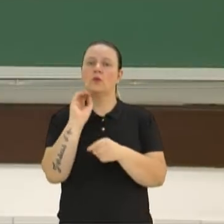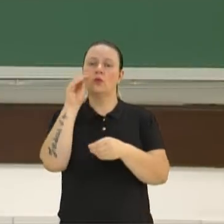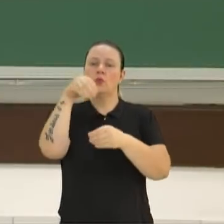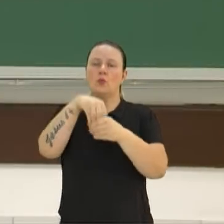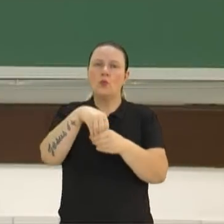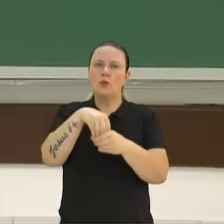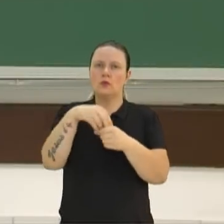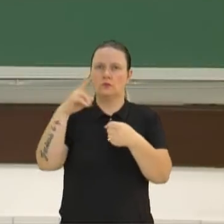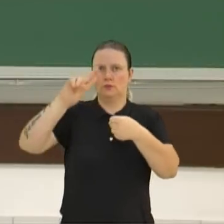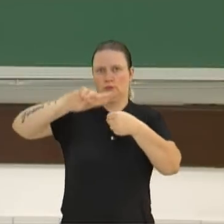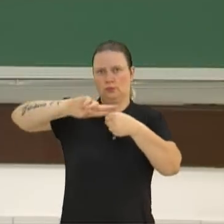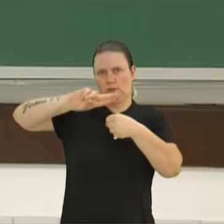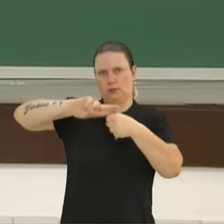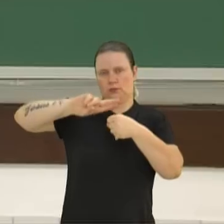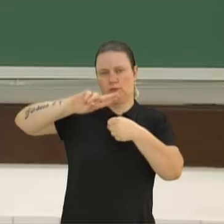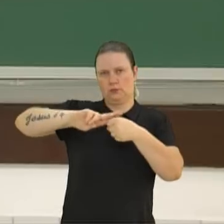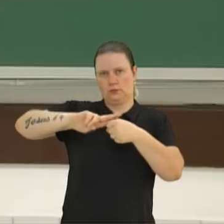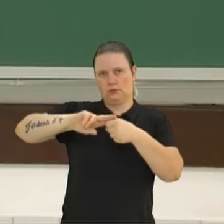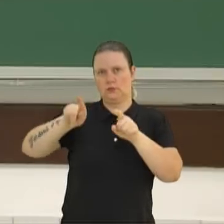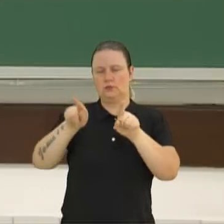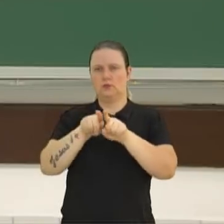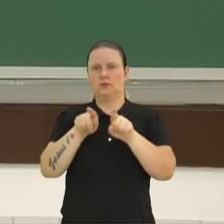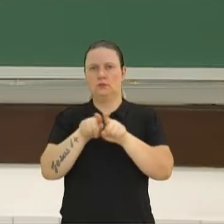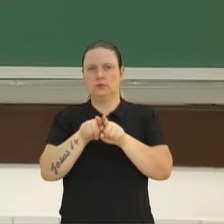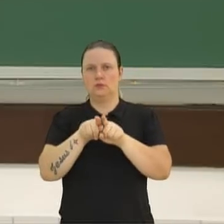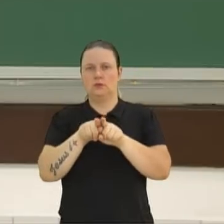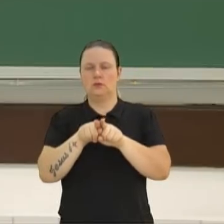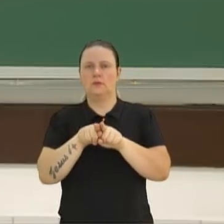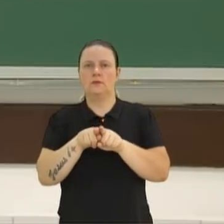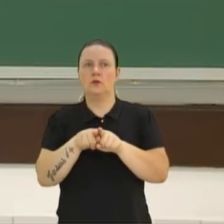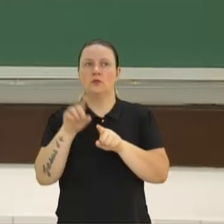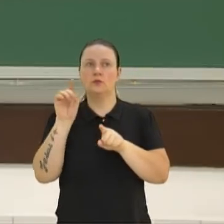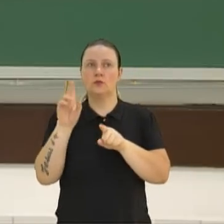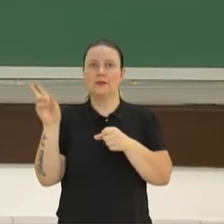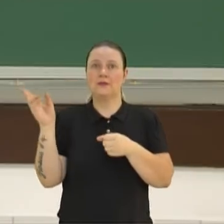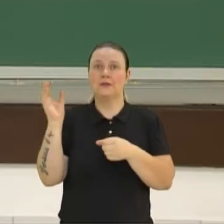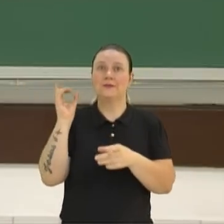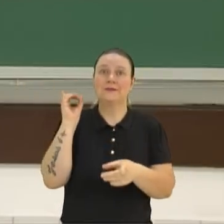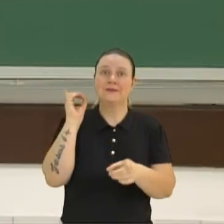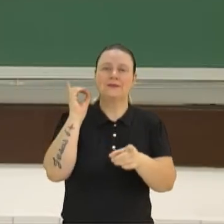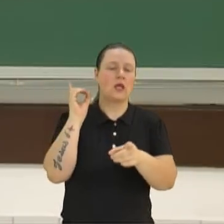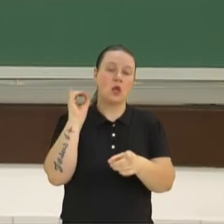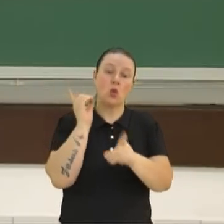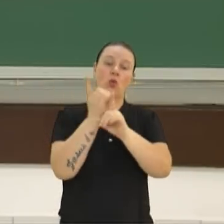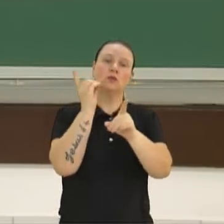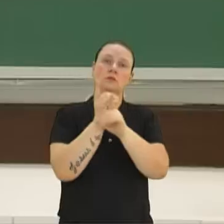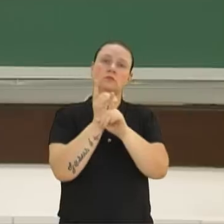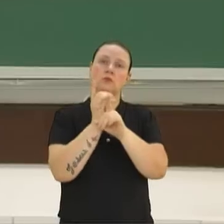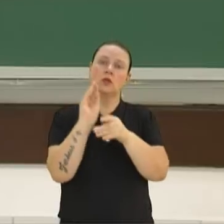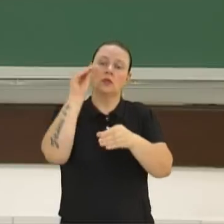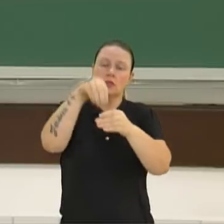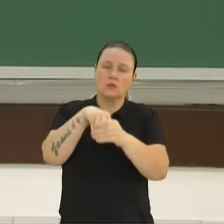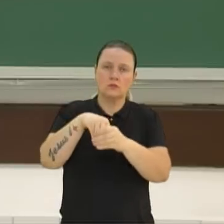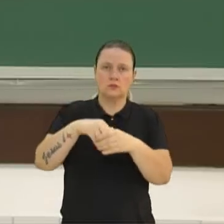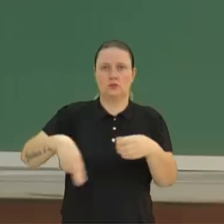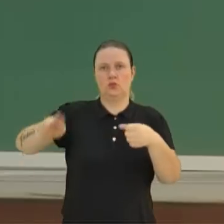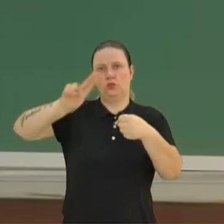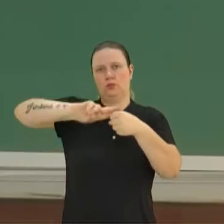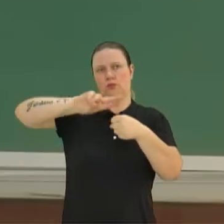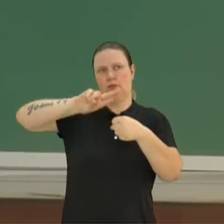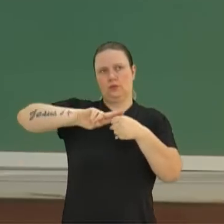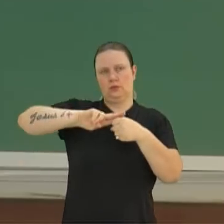Essa membrana, a carioteca ou membrana nuclear, ela, assim como a membrana plasmática, ela é lipoproteica, ou seja, ela é formada